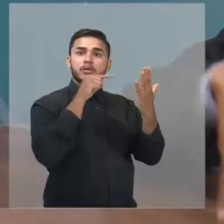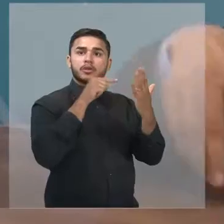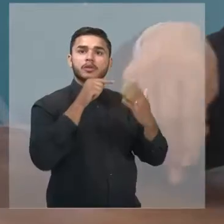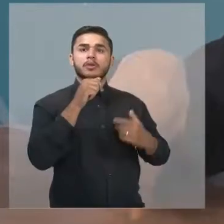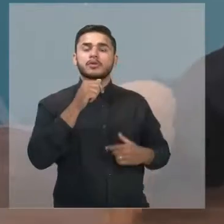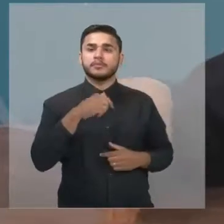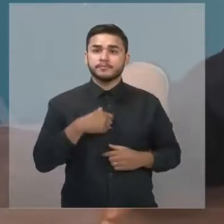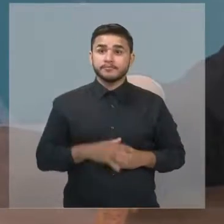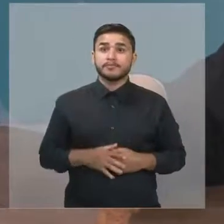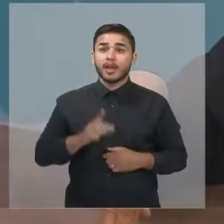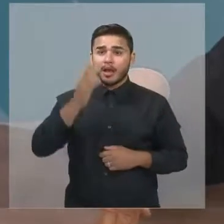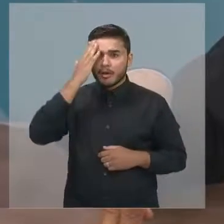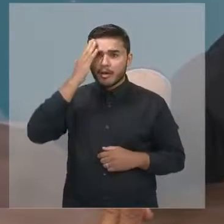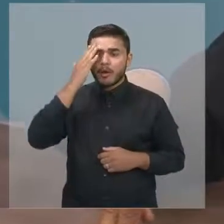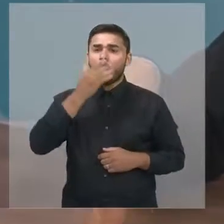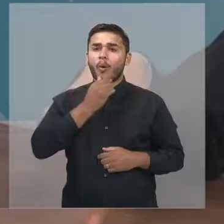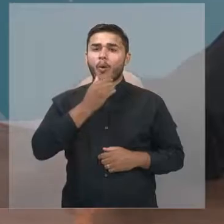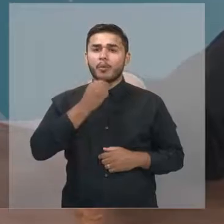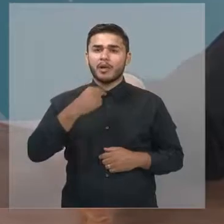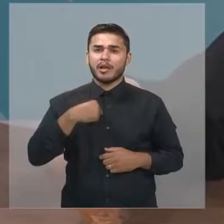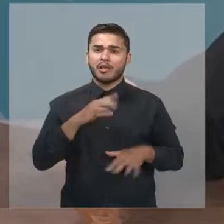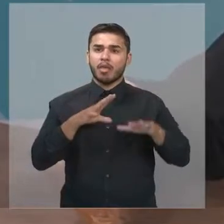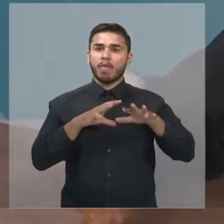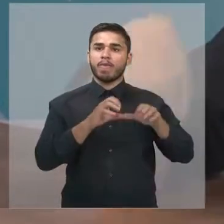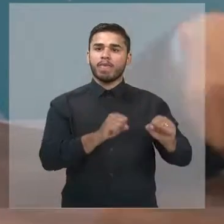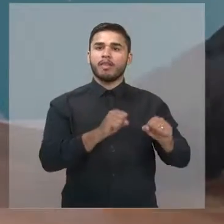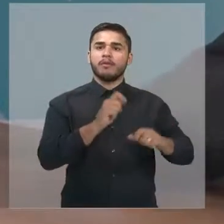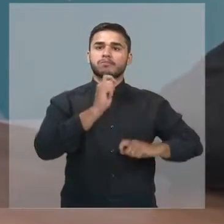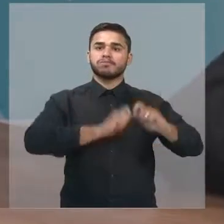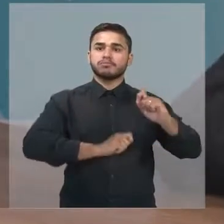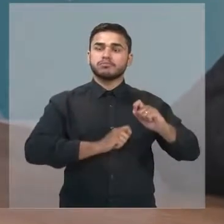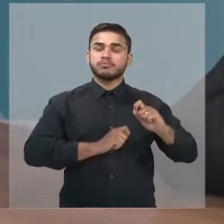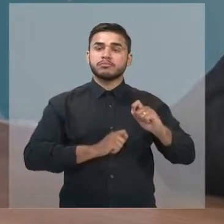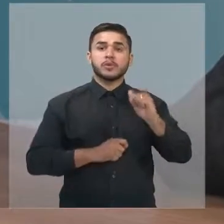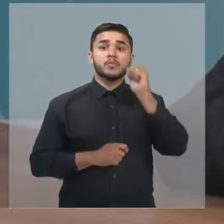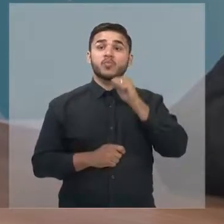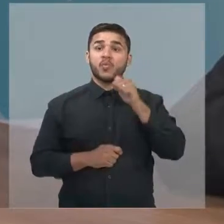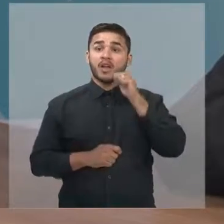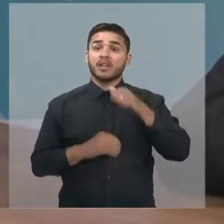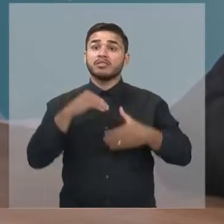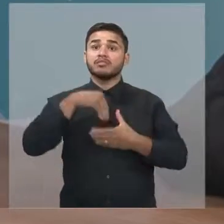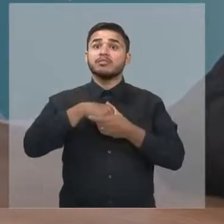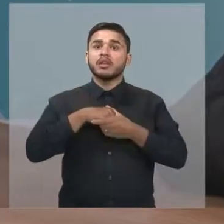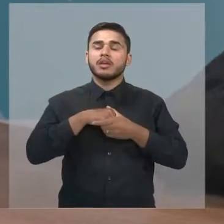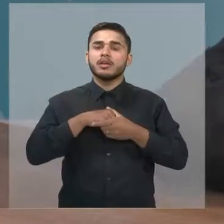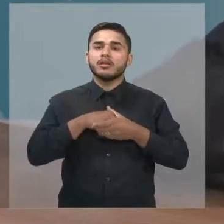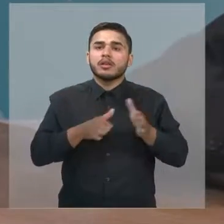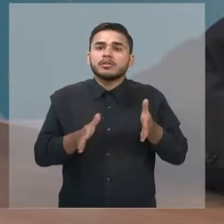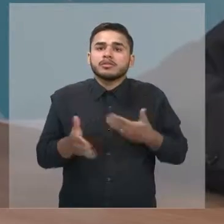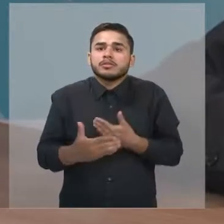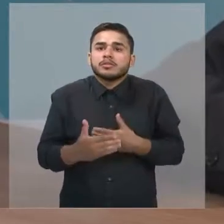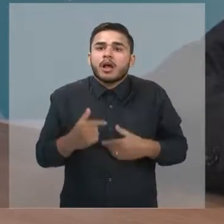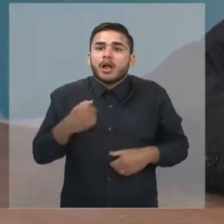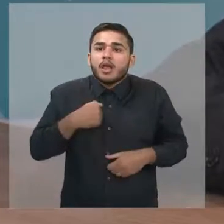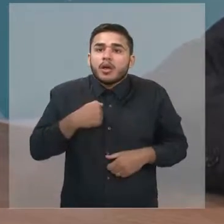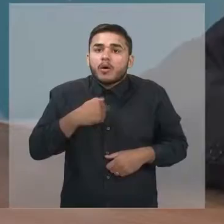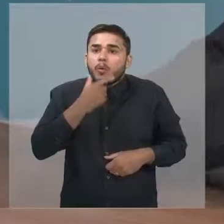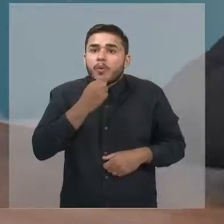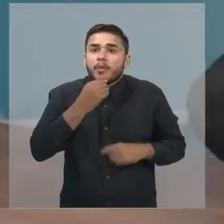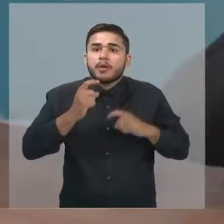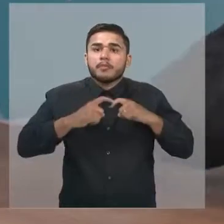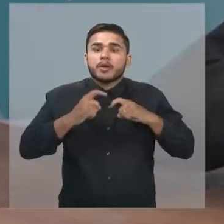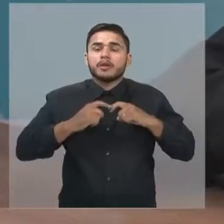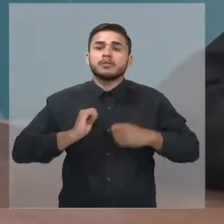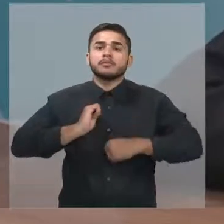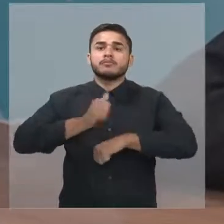cidadão abusa de mulheres no seu consultório. Ele não tem nenhum compromisso com respeito às pacientes e